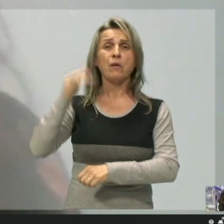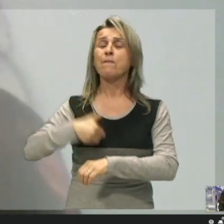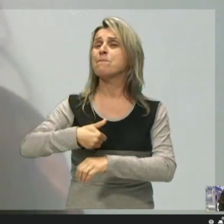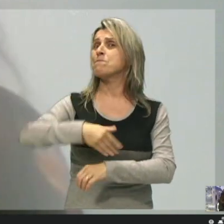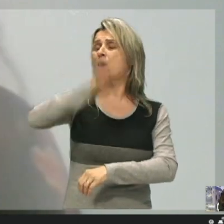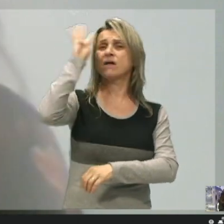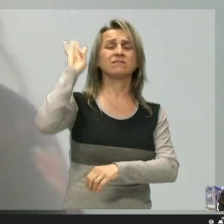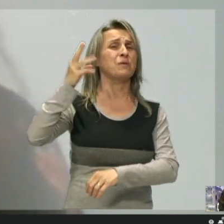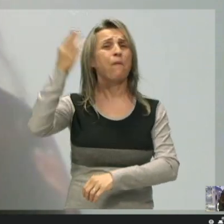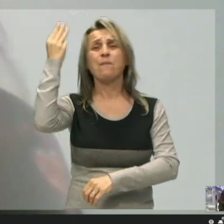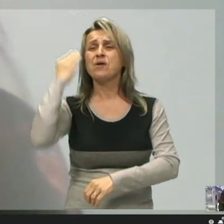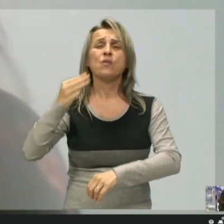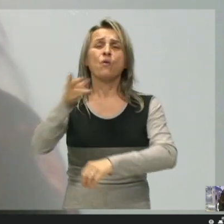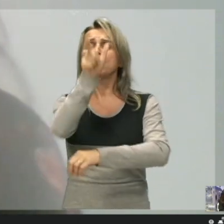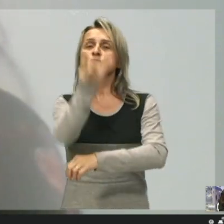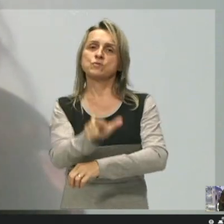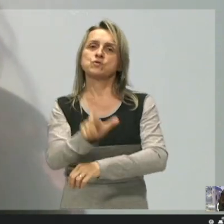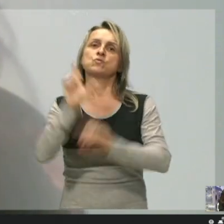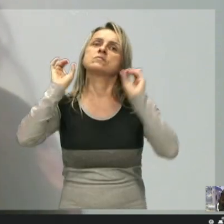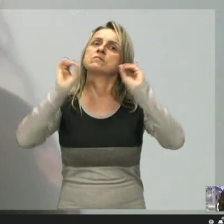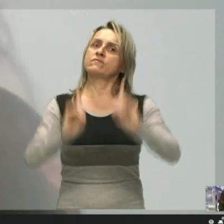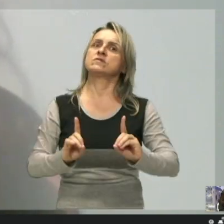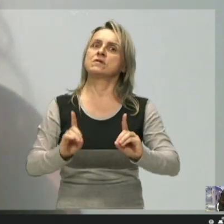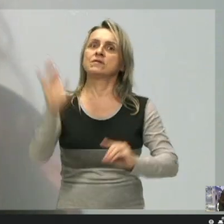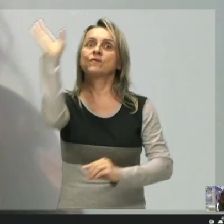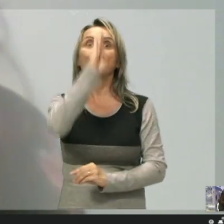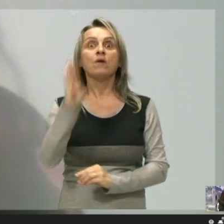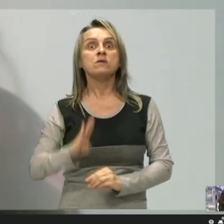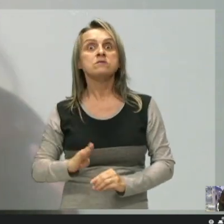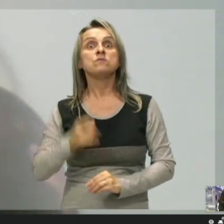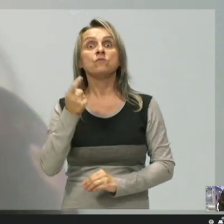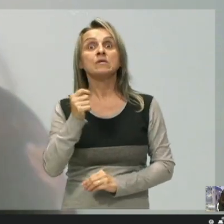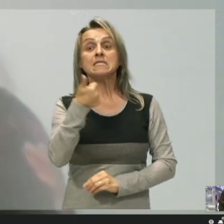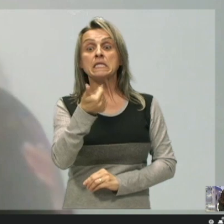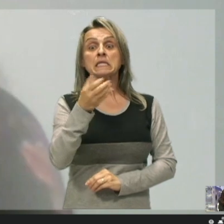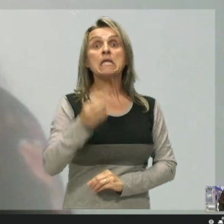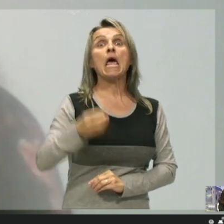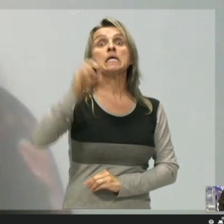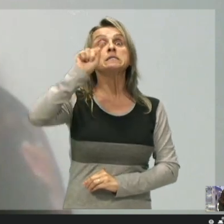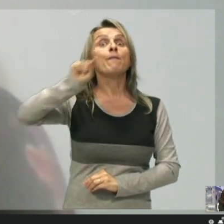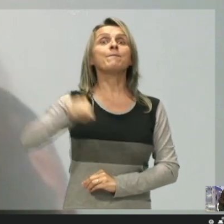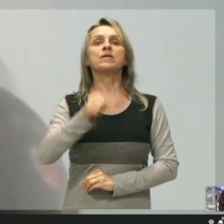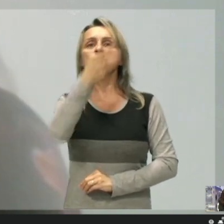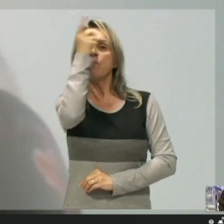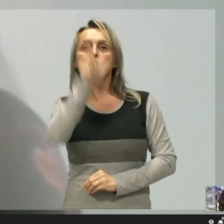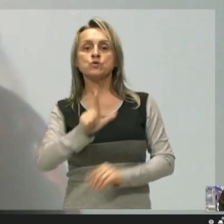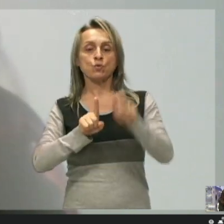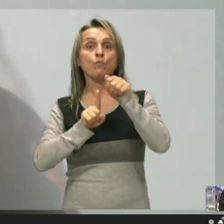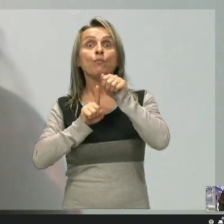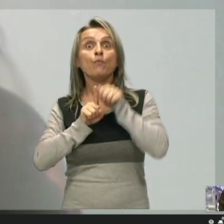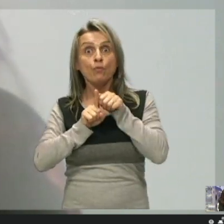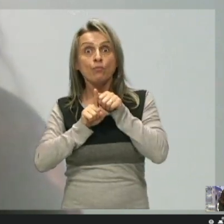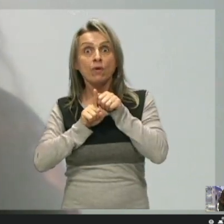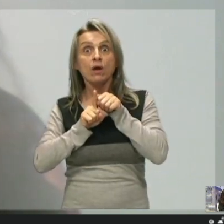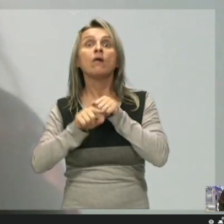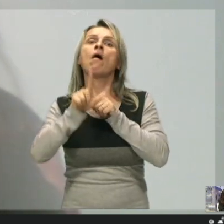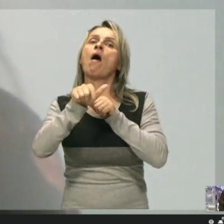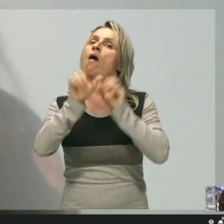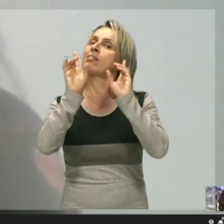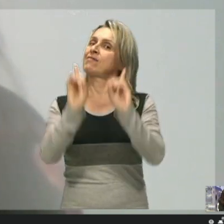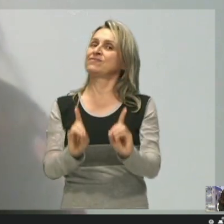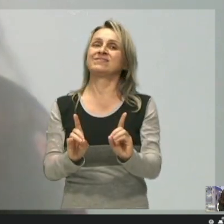que muitas pessoas se tornam deficientes, né? O Brasil, cerca de 10 mil pessoas se tornam deficientes por mês. Então, a gente não fala mais de